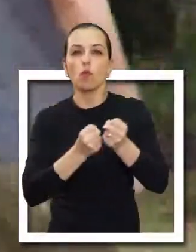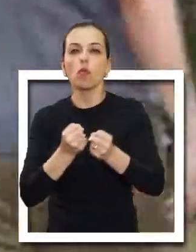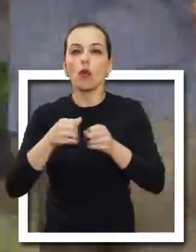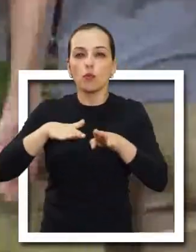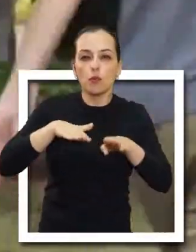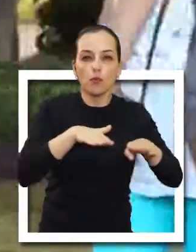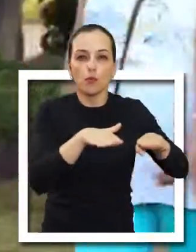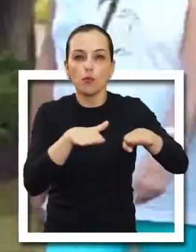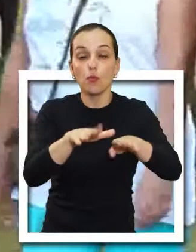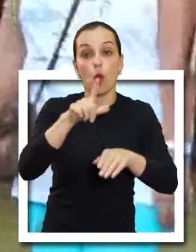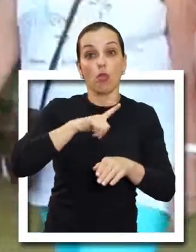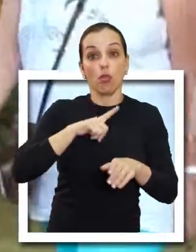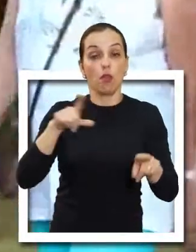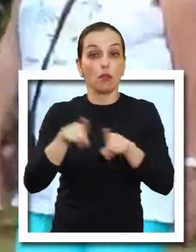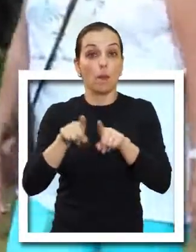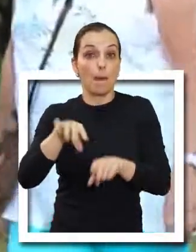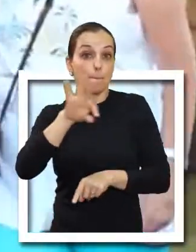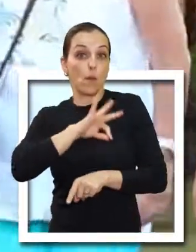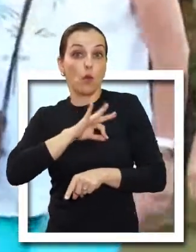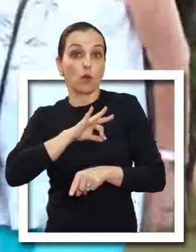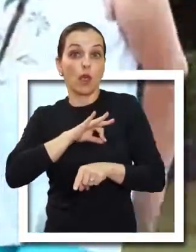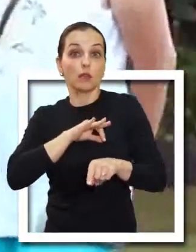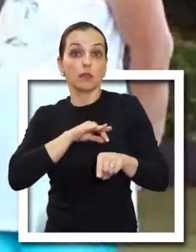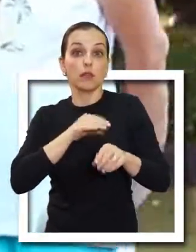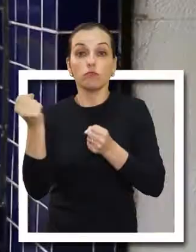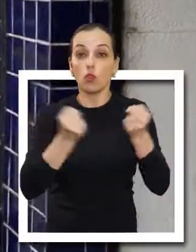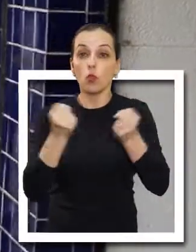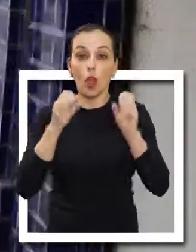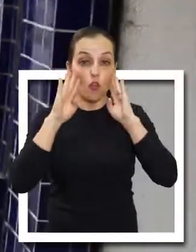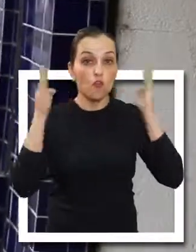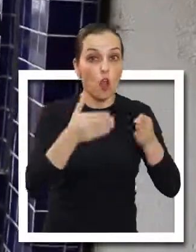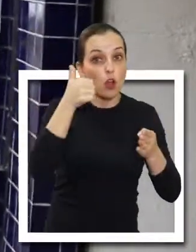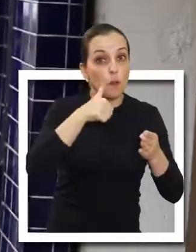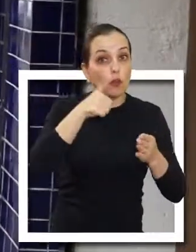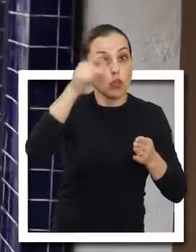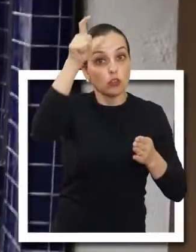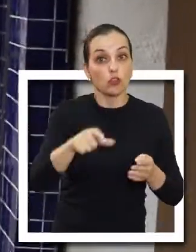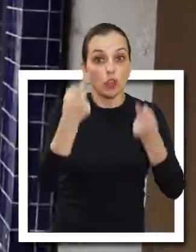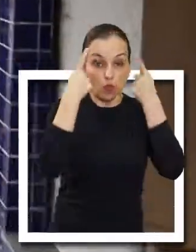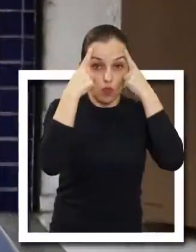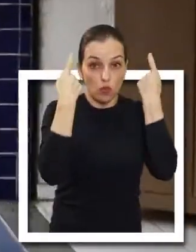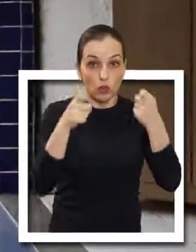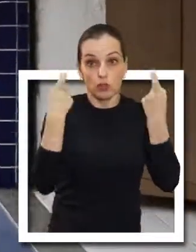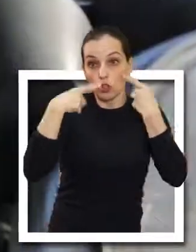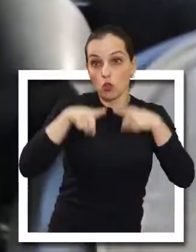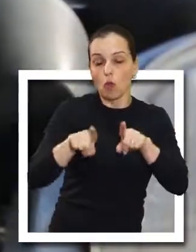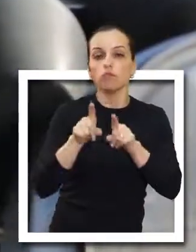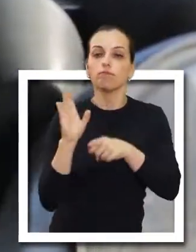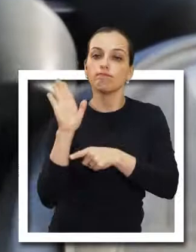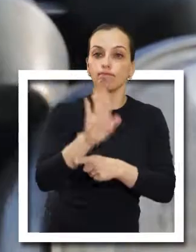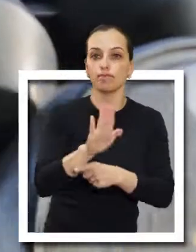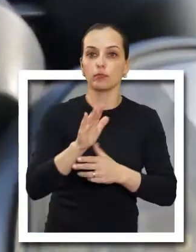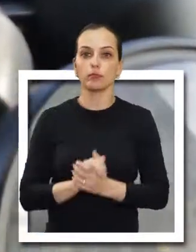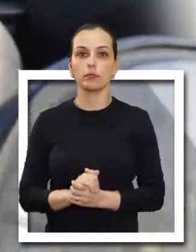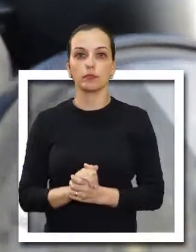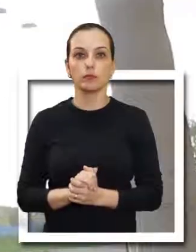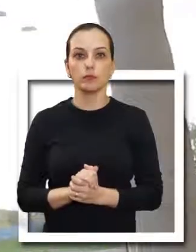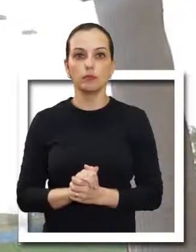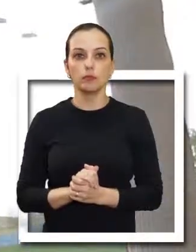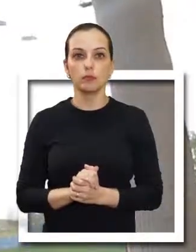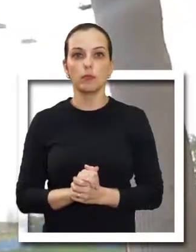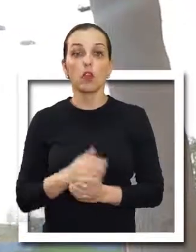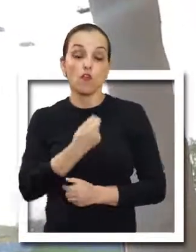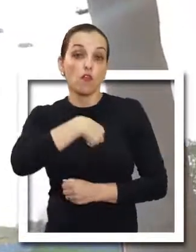necessária, inclusive com viaturas específicas ao combate de casos de agressão contra mulheres. O reforço na fiscalização e